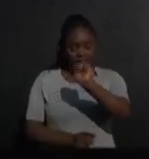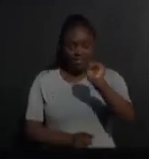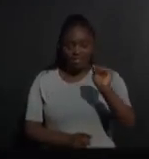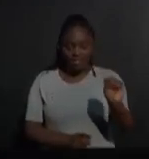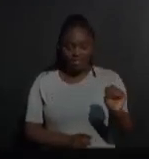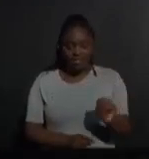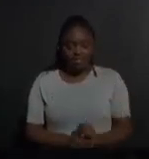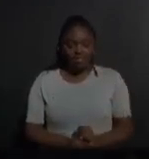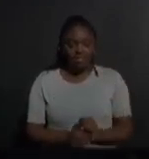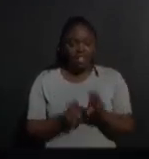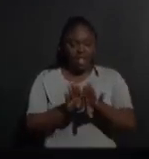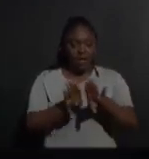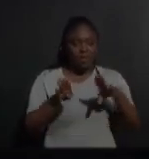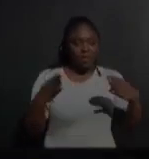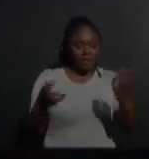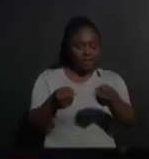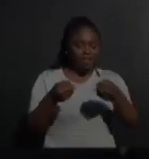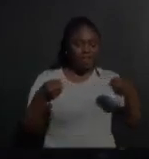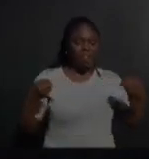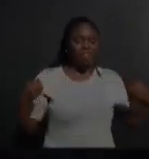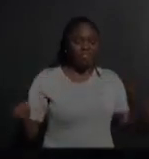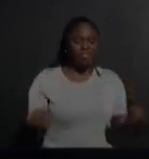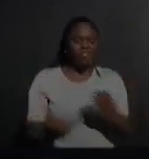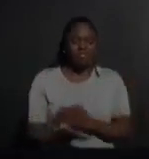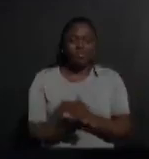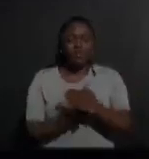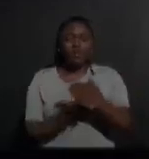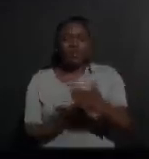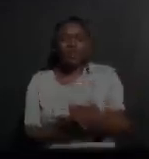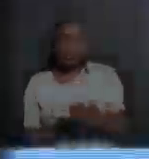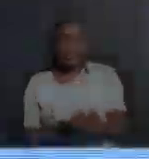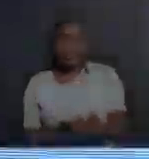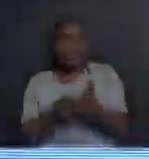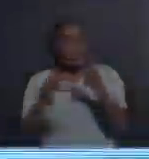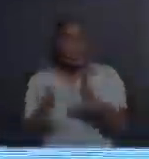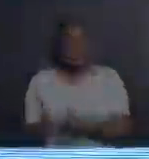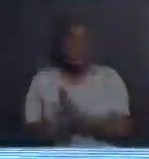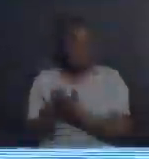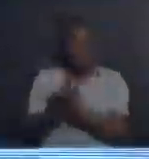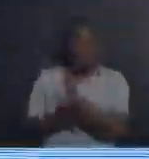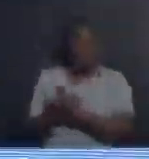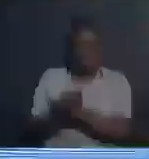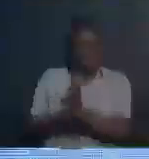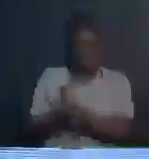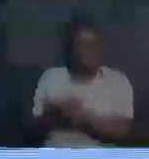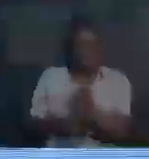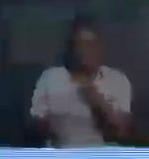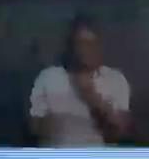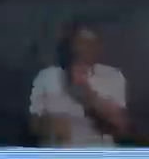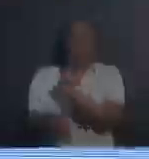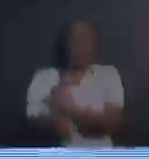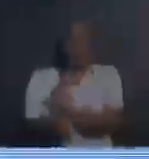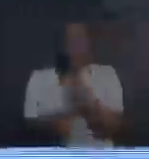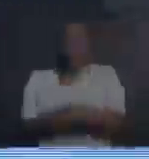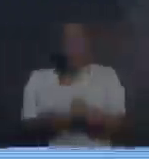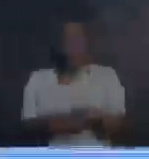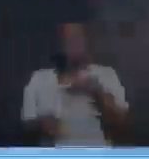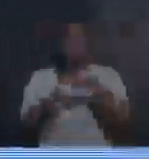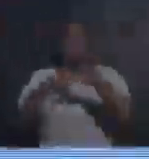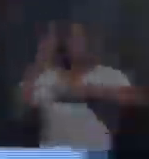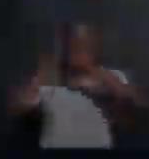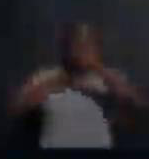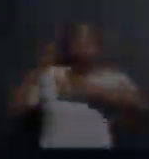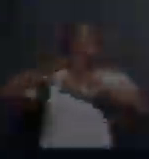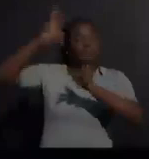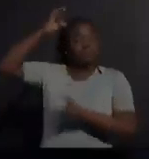abrir porta. Você vai desarmando essa bomba que você é. Essa pessoa chata que fica o tempo... Não! Porque você tem um relacionamento com o